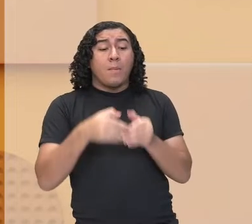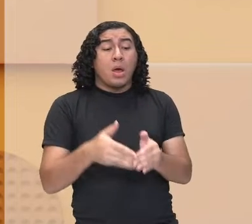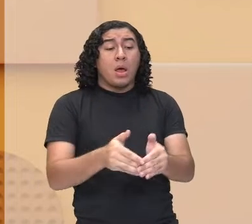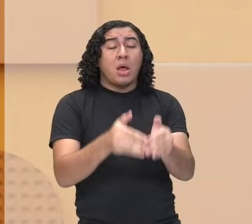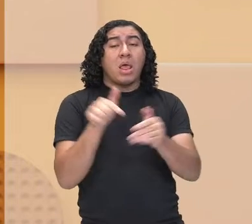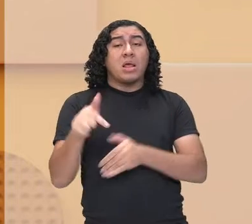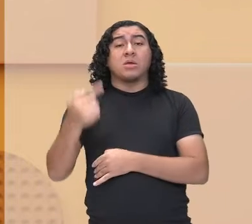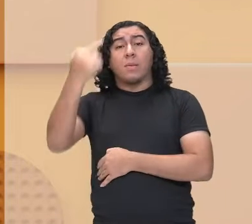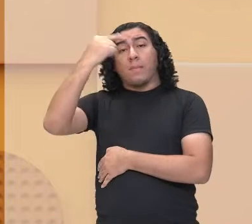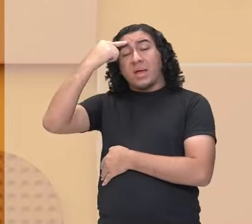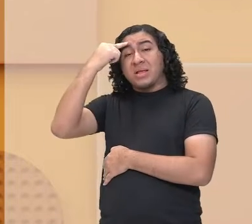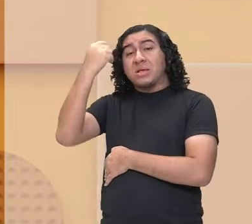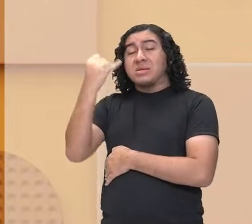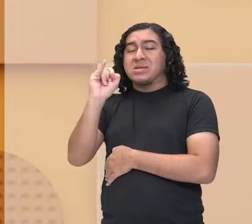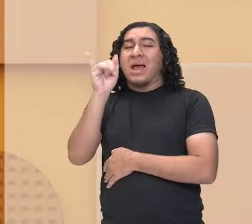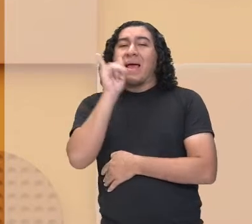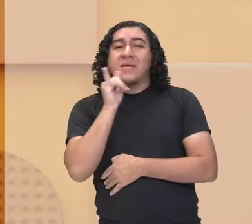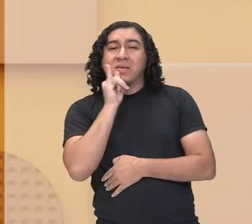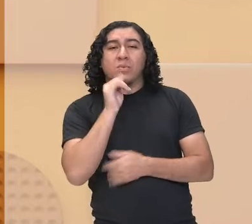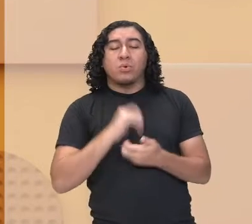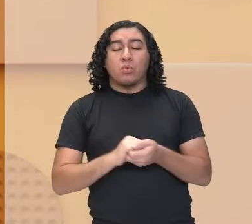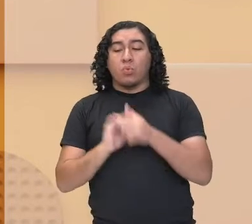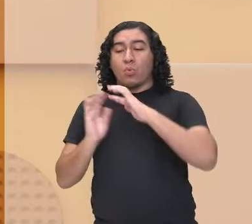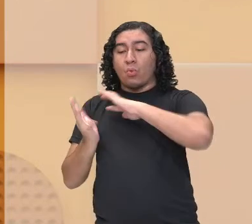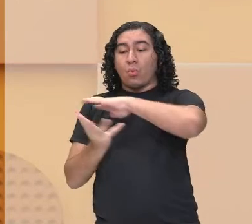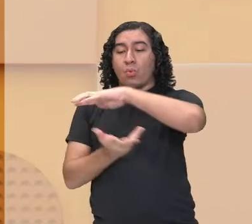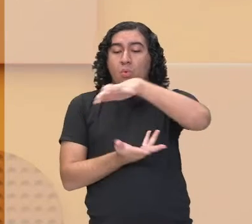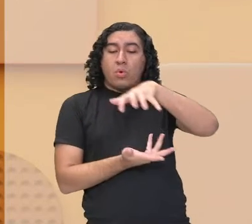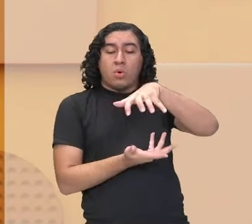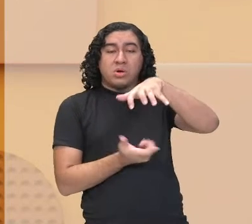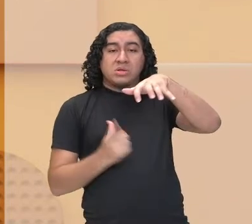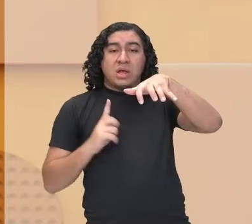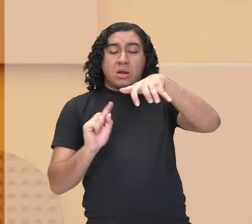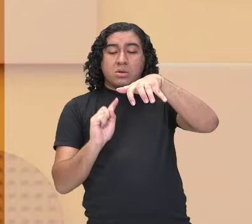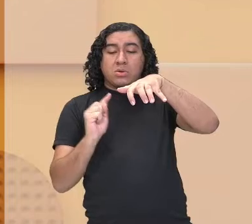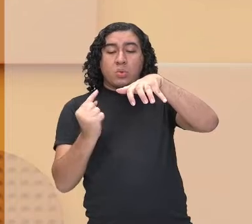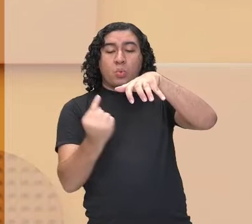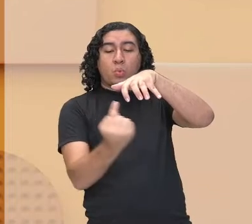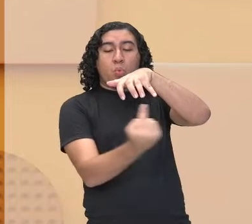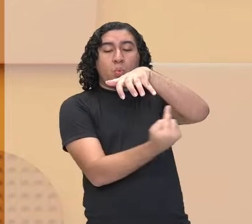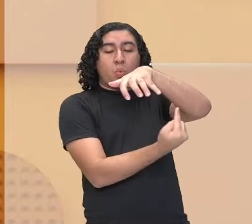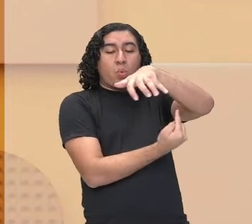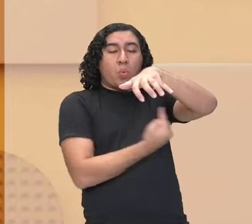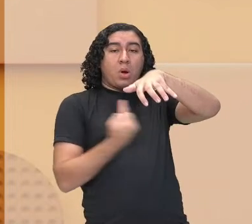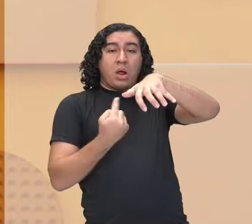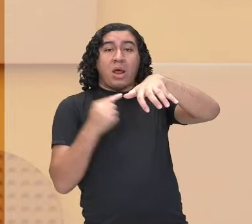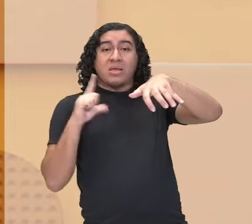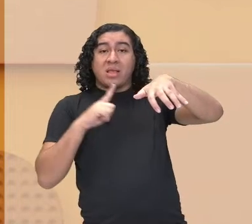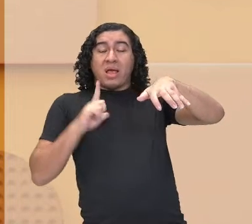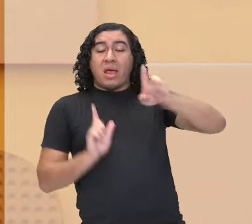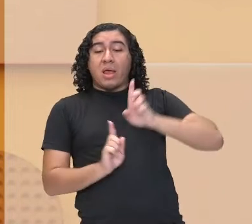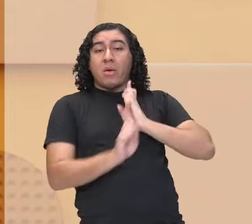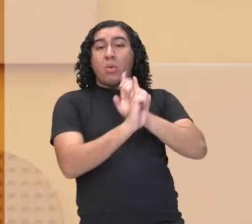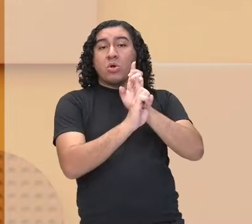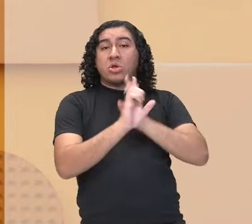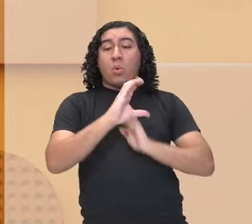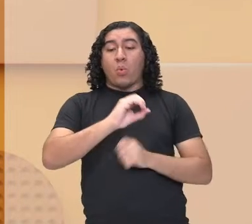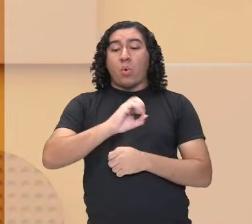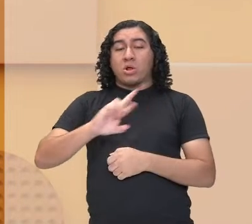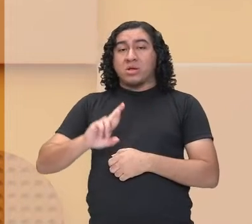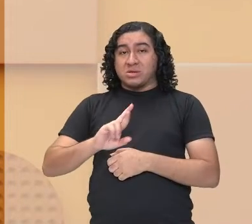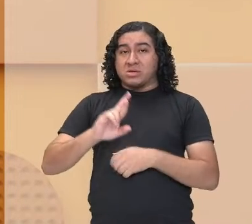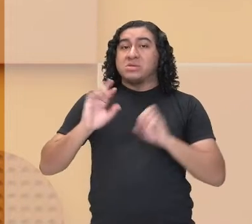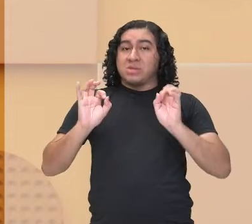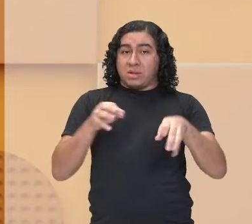se eles contornassem a costa africana, eles poderiam chegar até o Oriente.